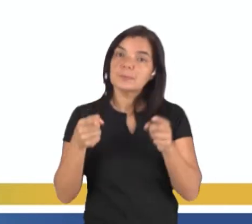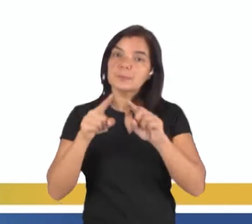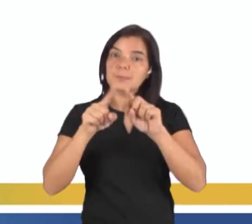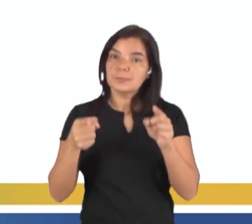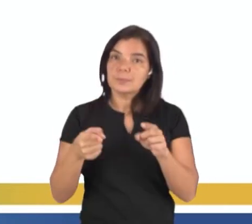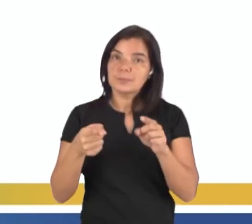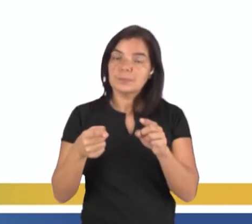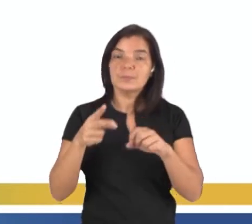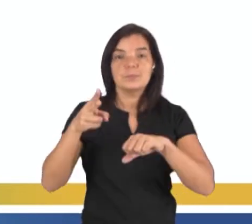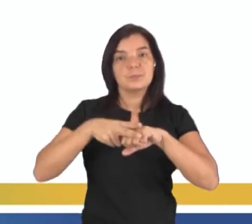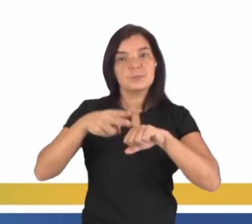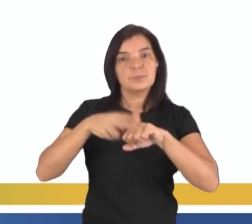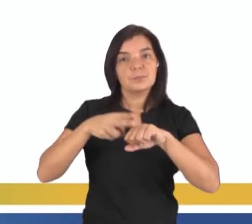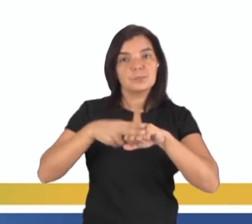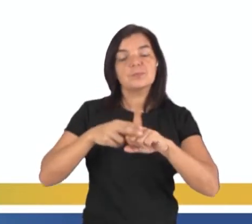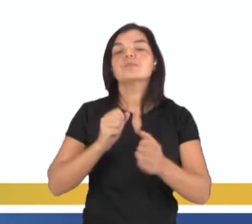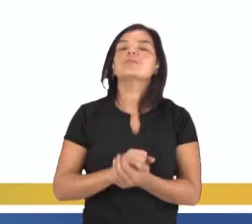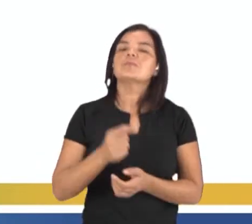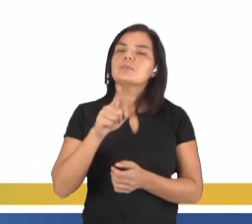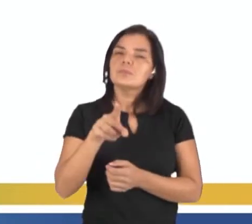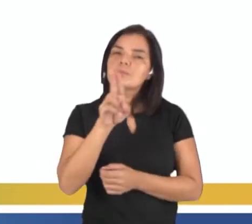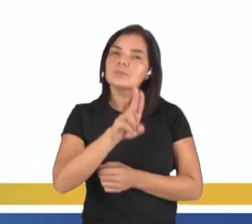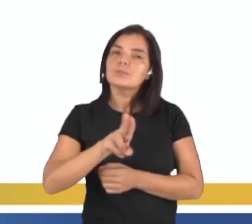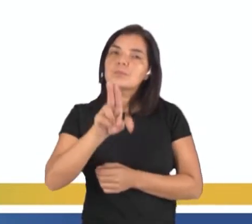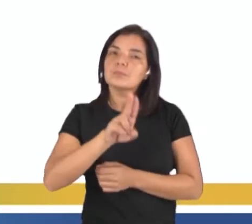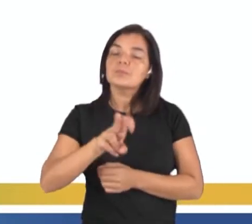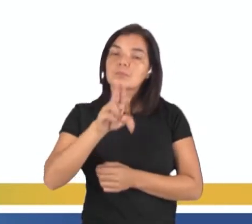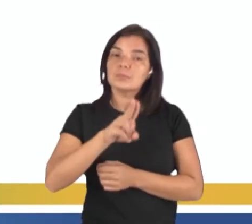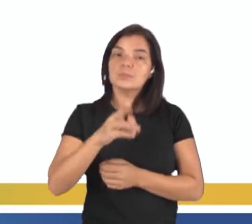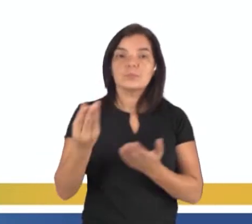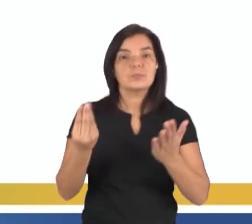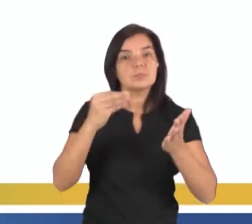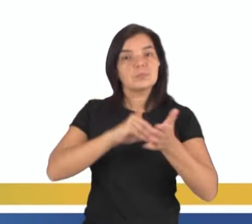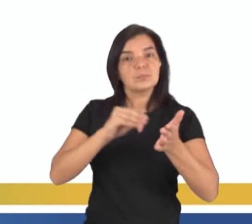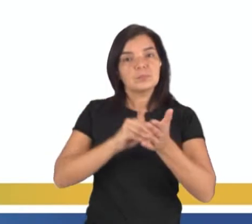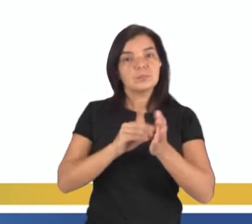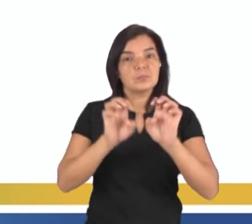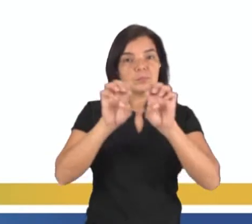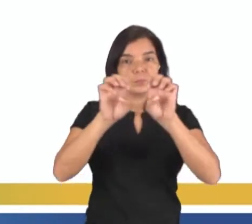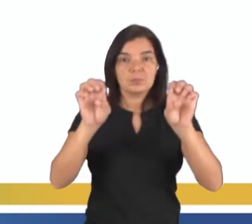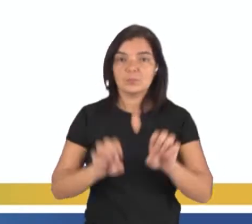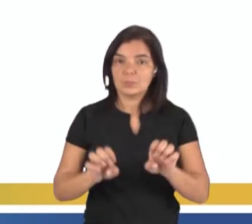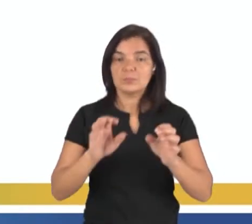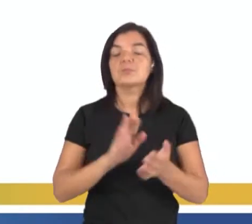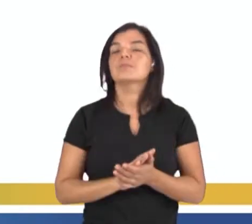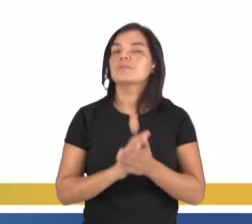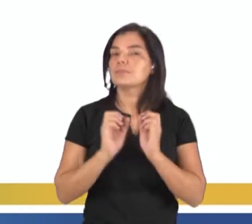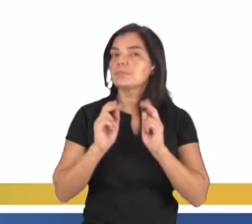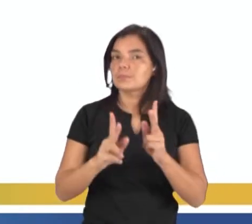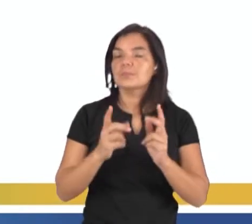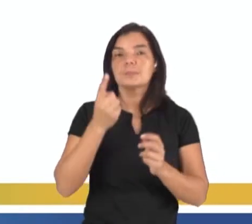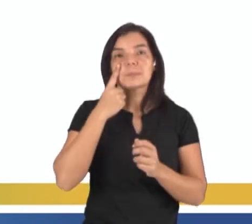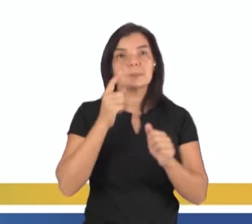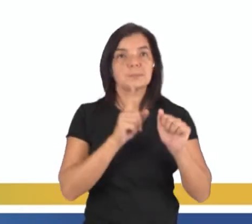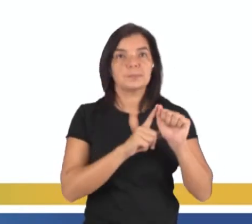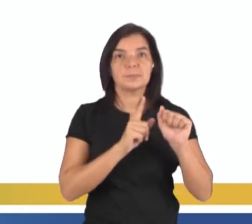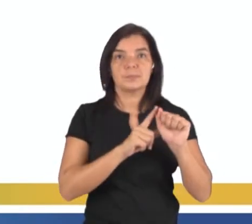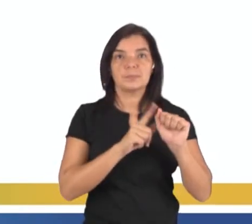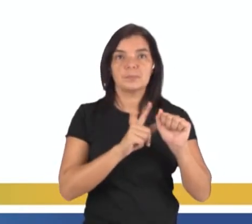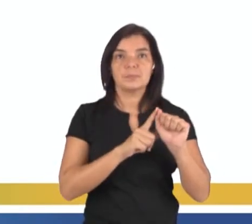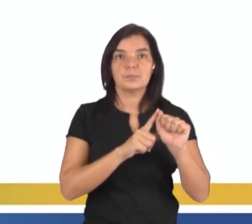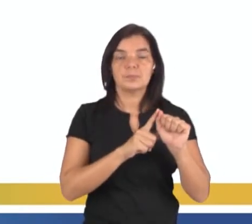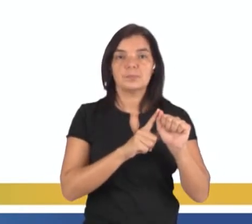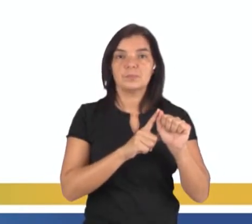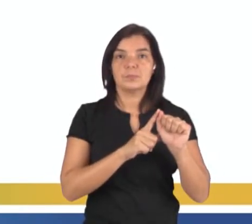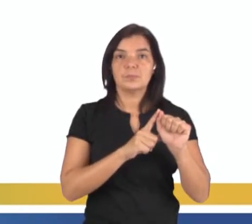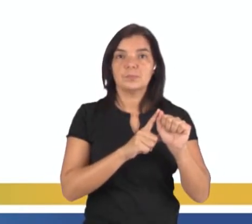nós temos os verbos e vocês precisam usar esse verbo para aplicar a estrutura do past continuous, ok? Então, na letra A nós temos